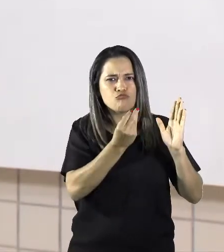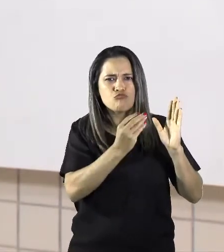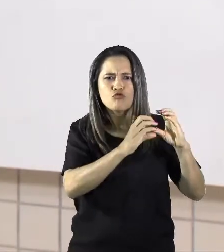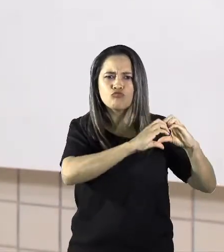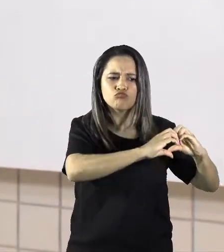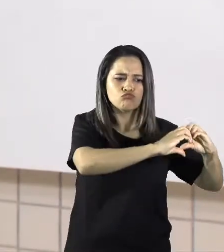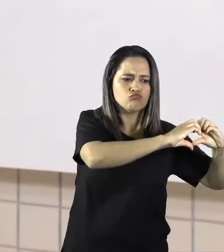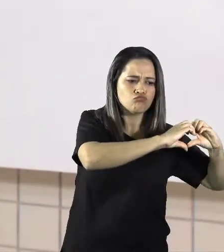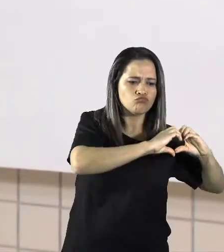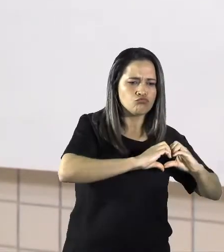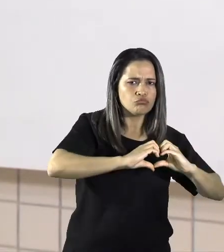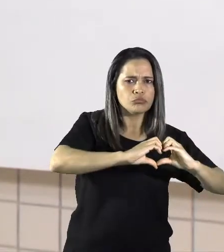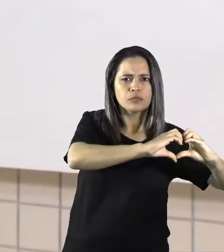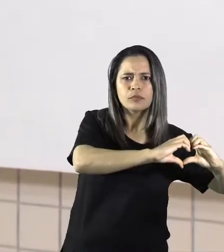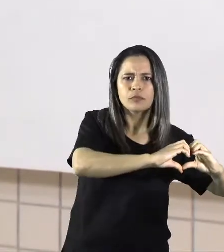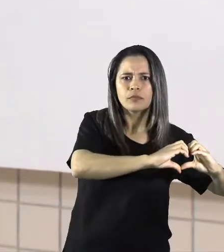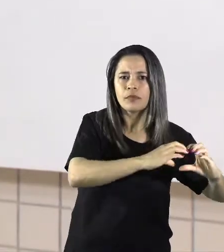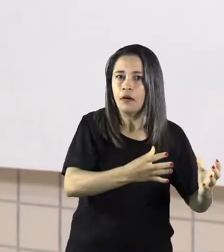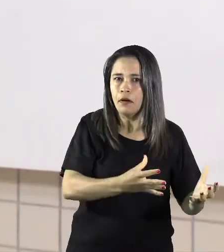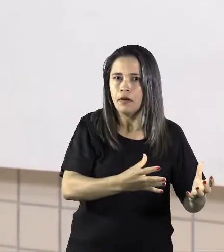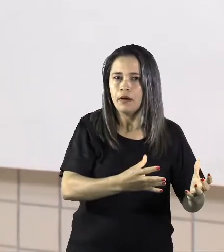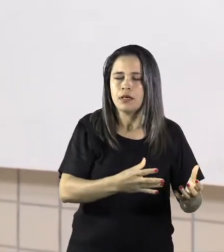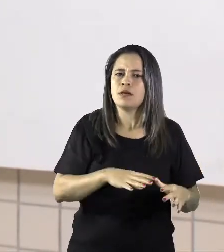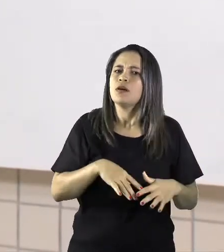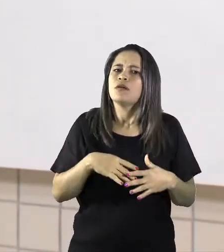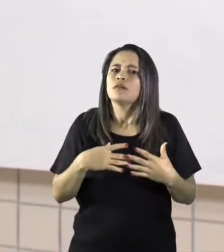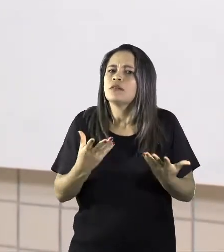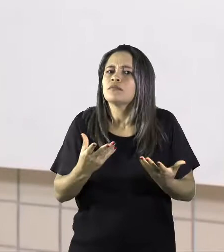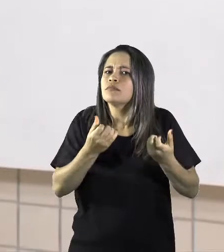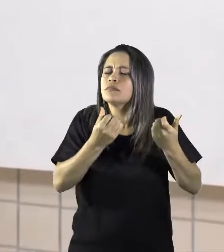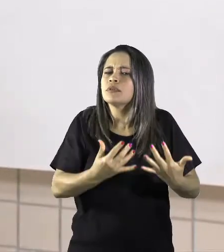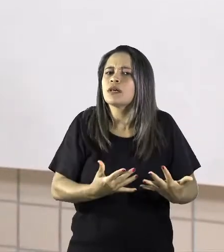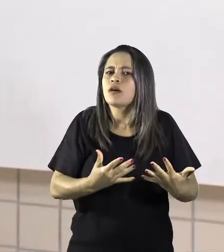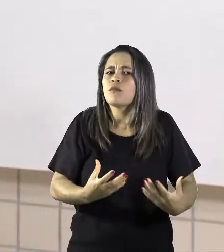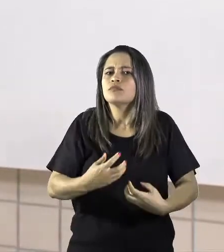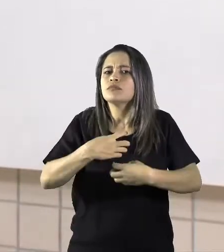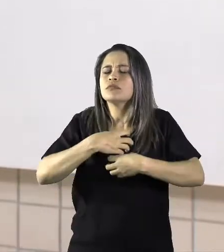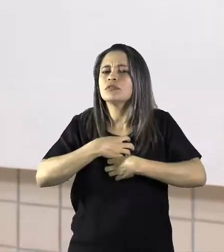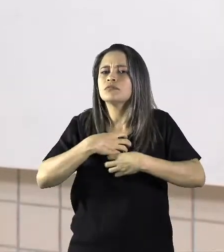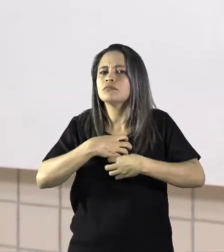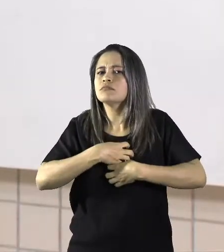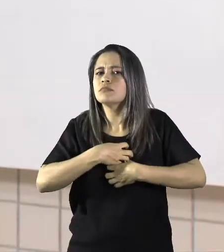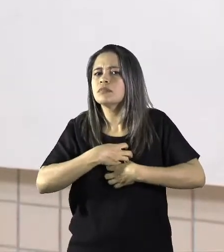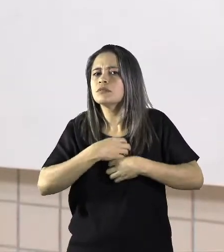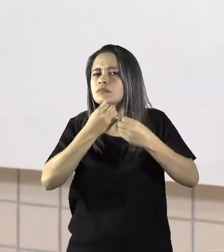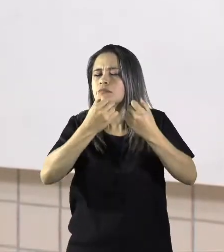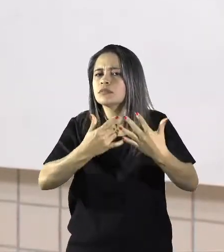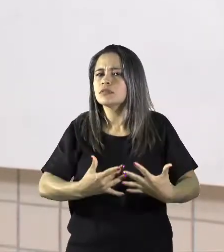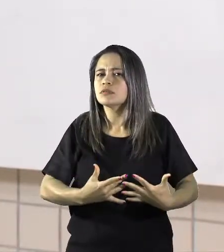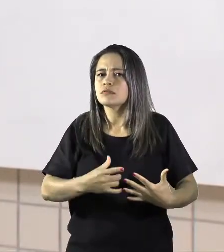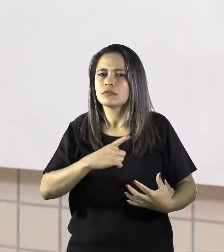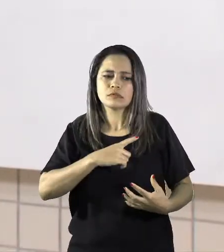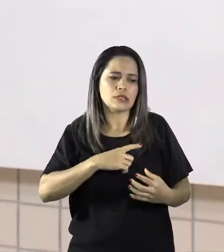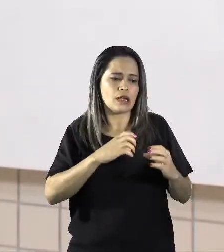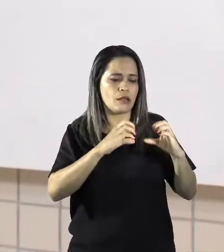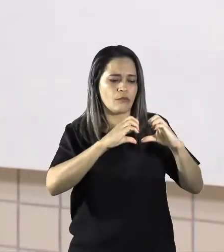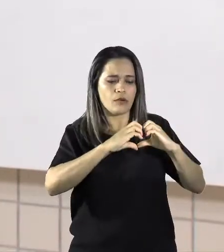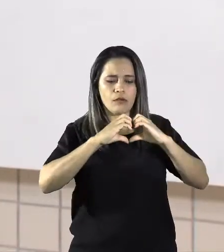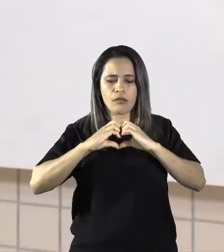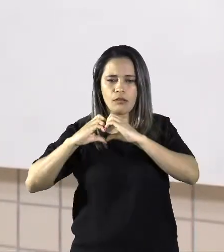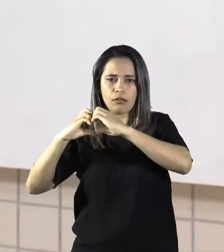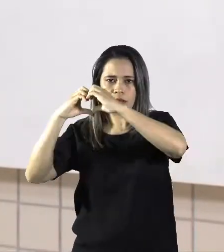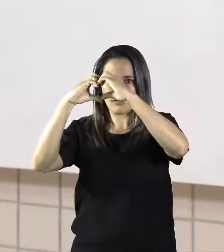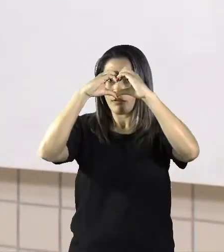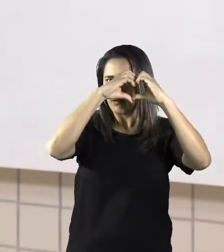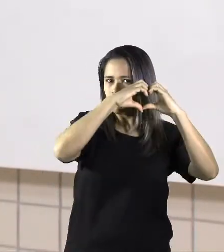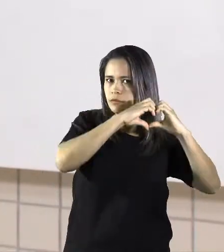Que sentimento a pessoa está tendo ali quando aparecem vários coraçõezinhos em volta dela? Essa é